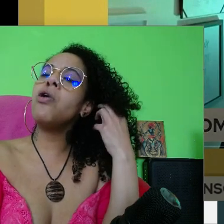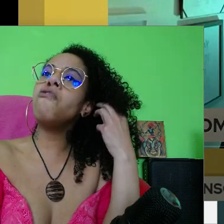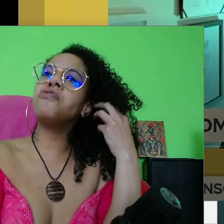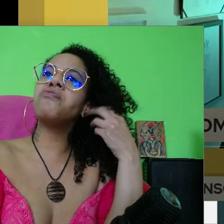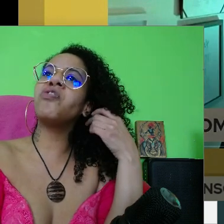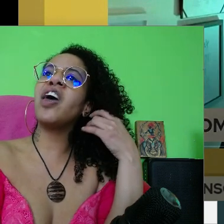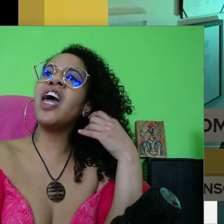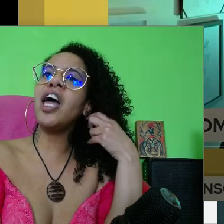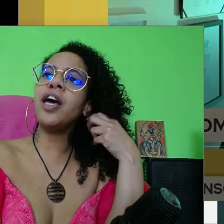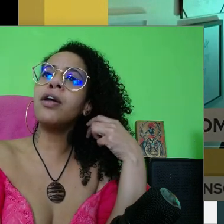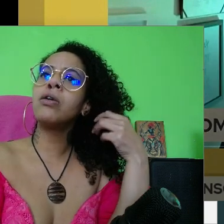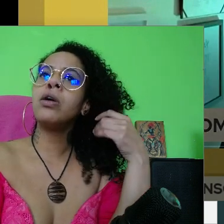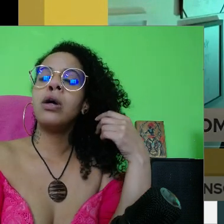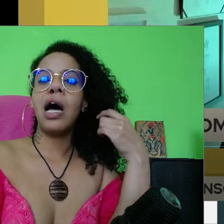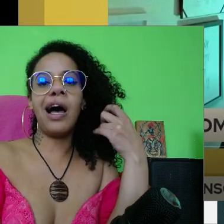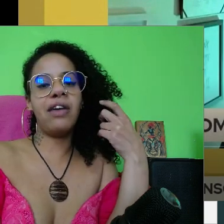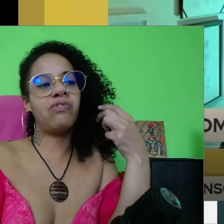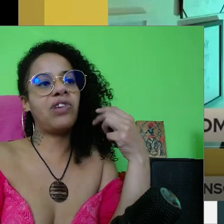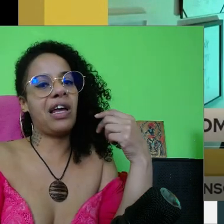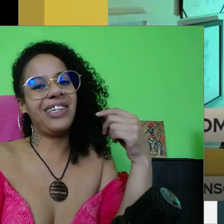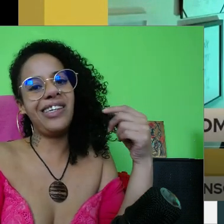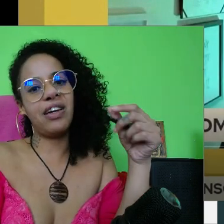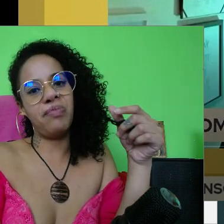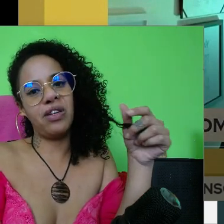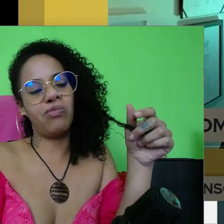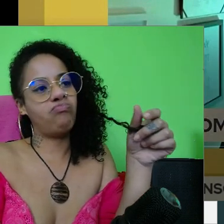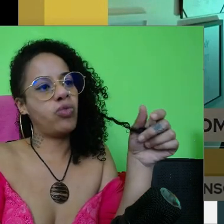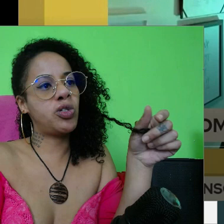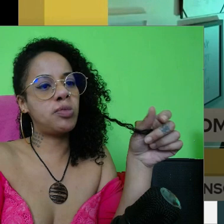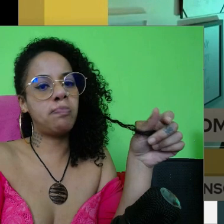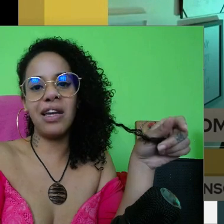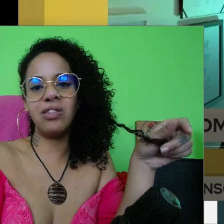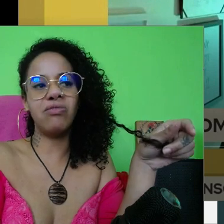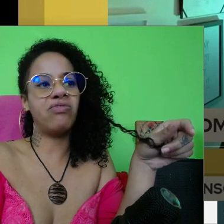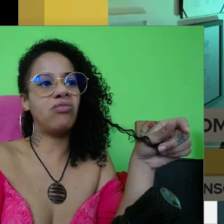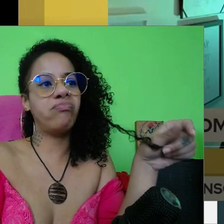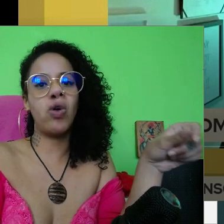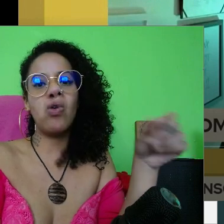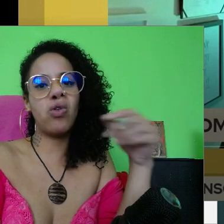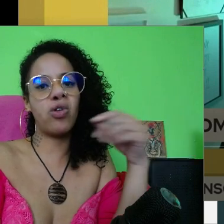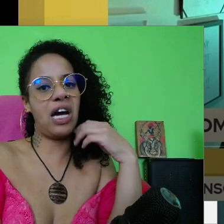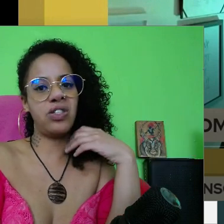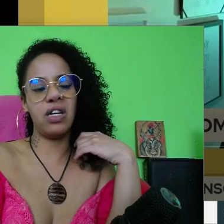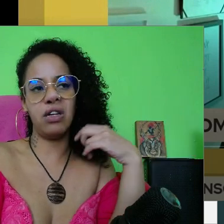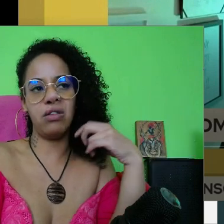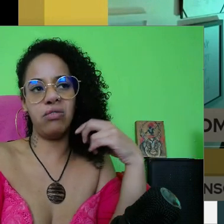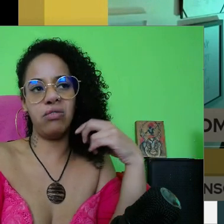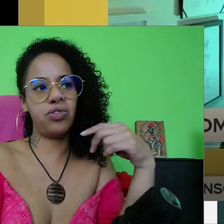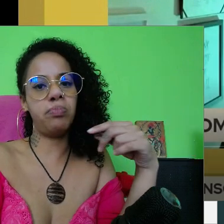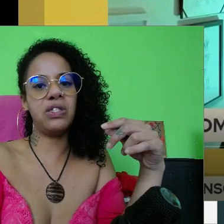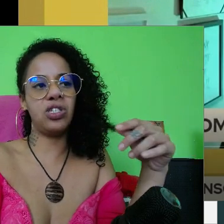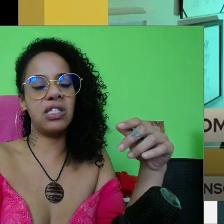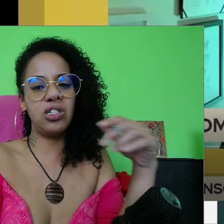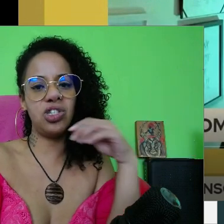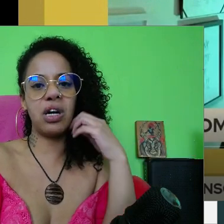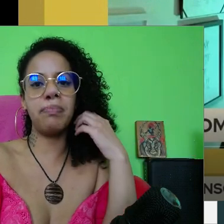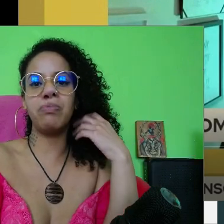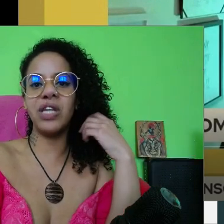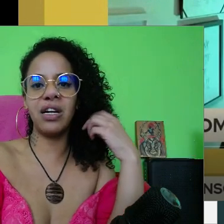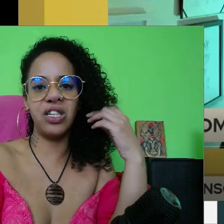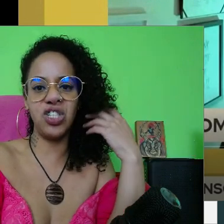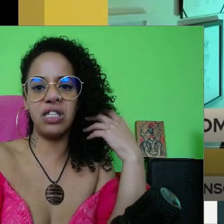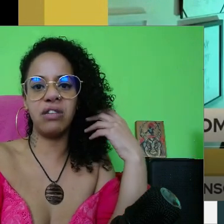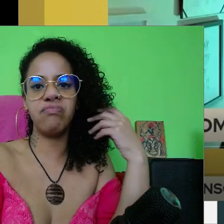o meu viver Aí vão falar aí amigo os pares não vão concordar com isso aí não tu precisa de